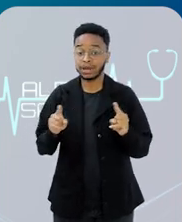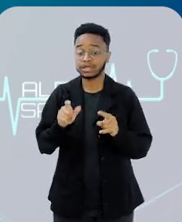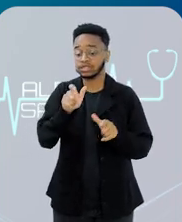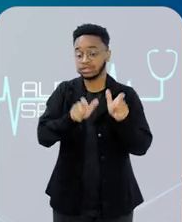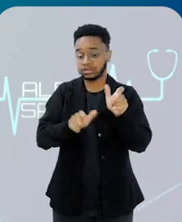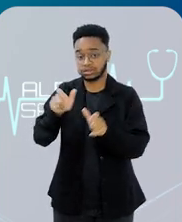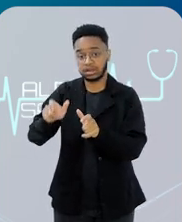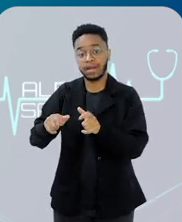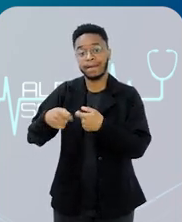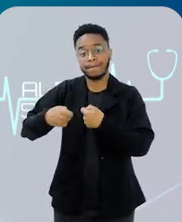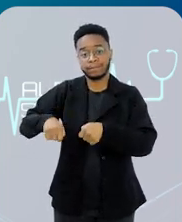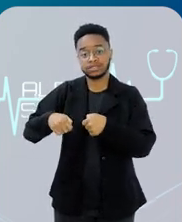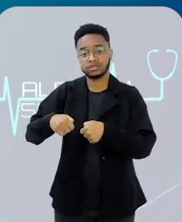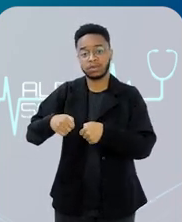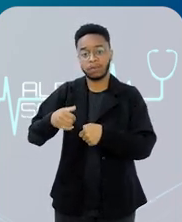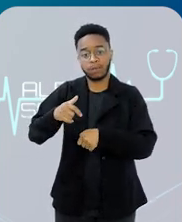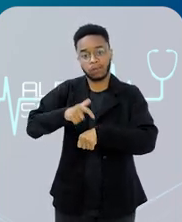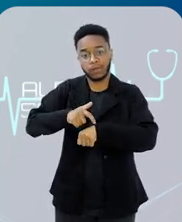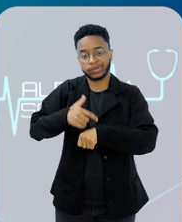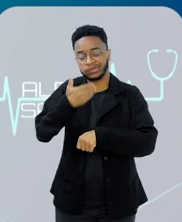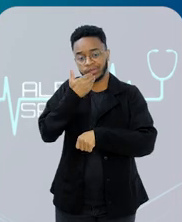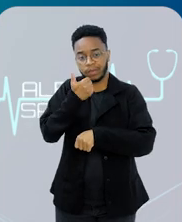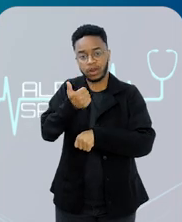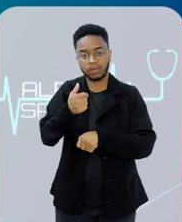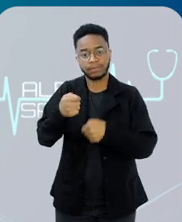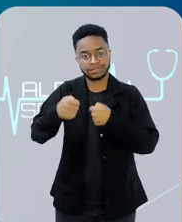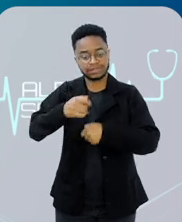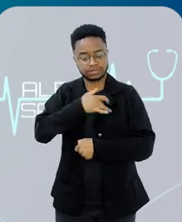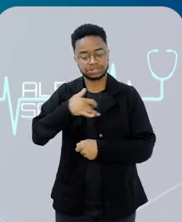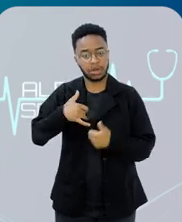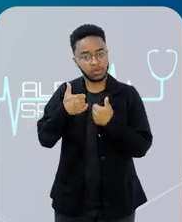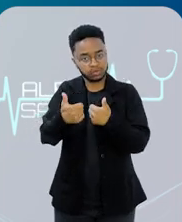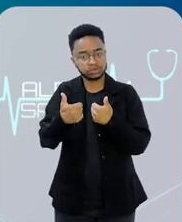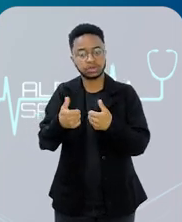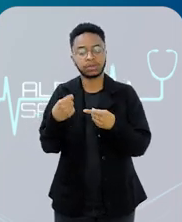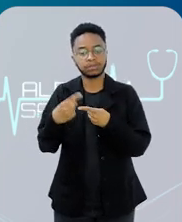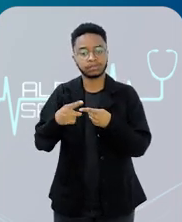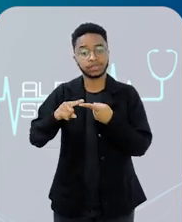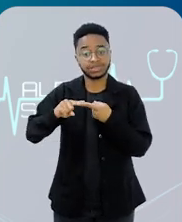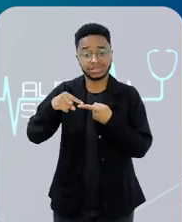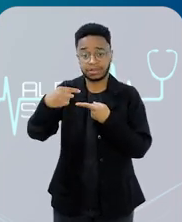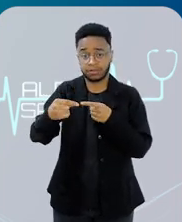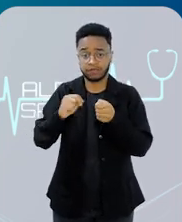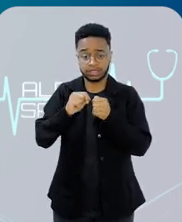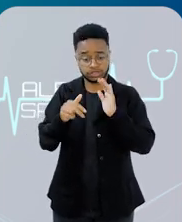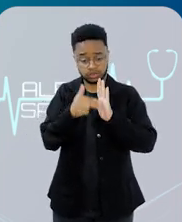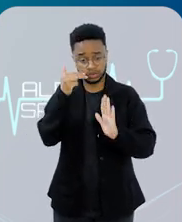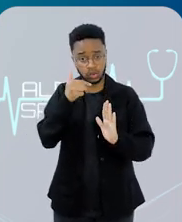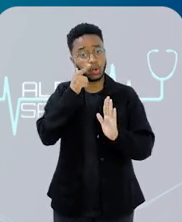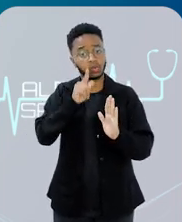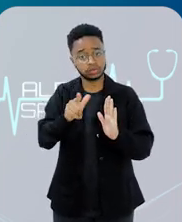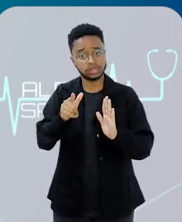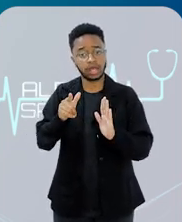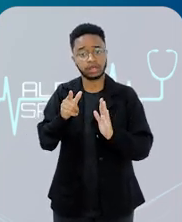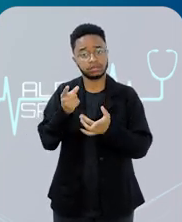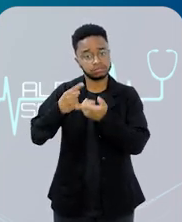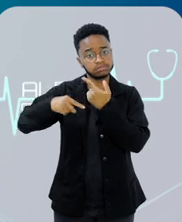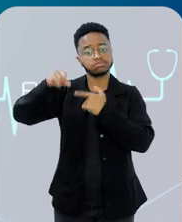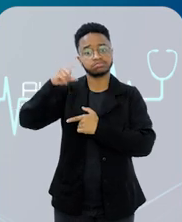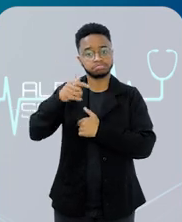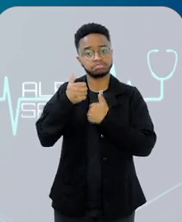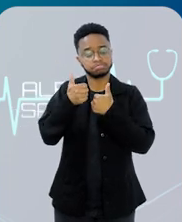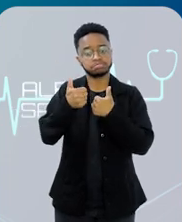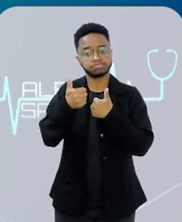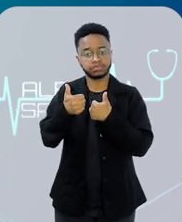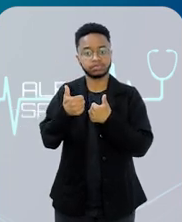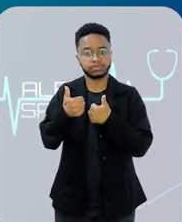a paciente ela tem que estar no seu melhor momento de saúde para que essa cirurgia tenha a sua melhor